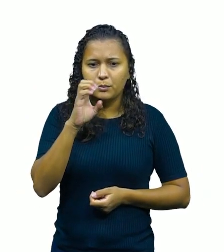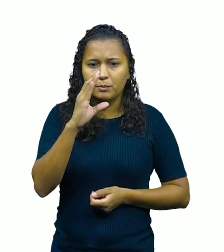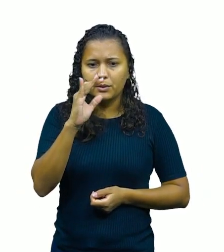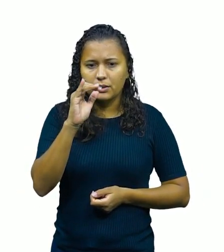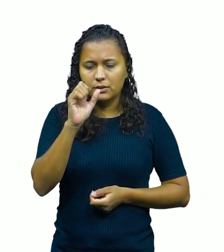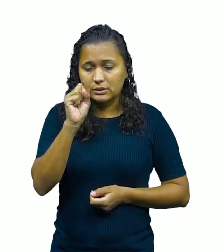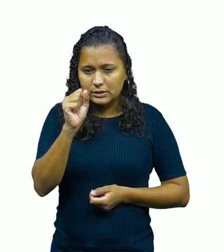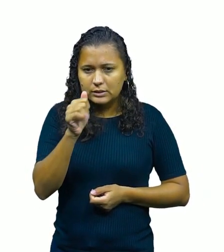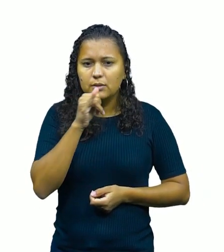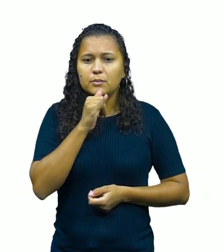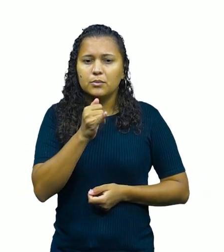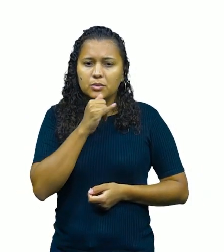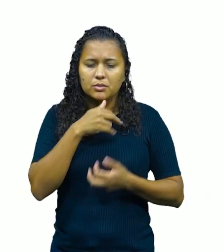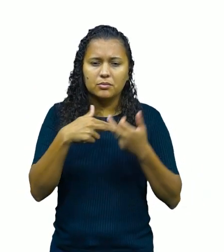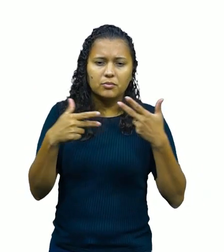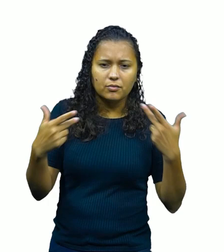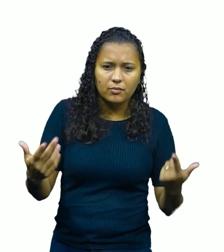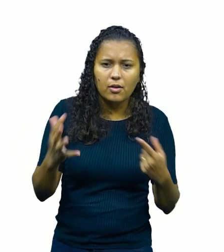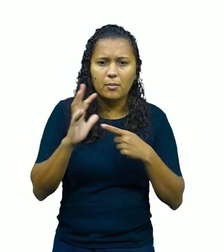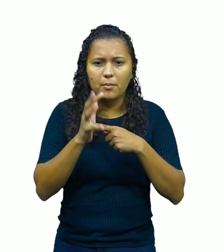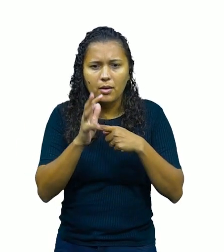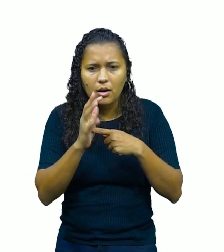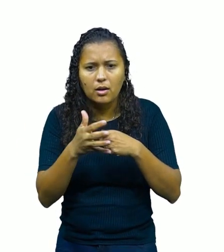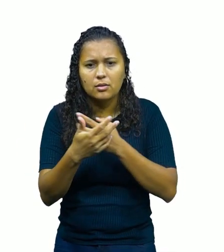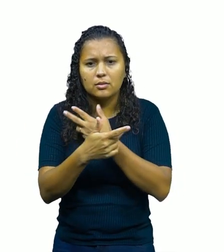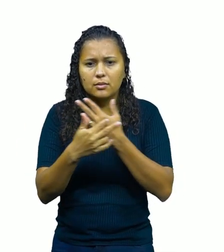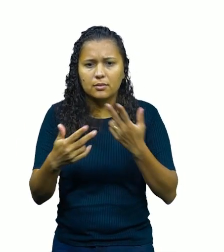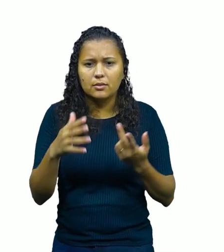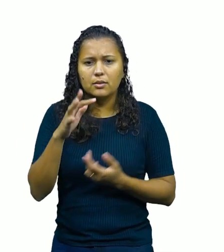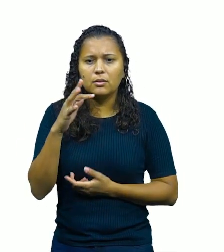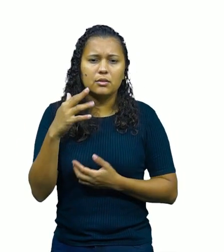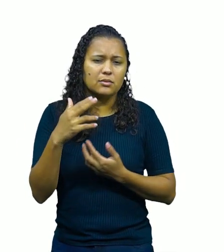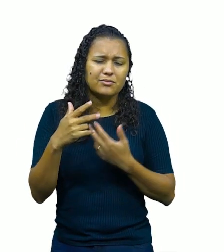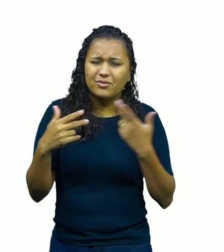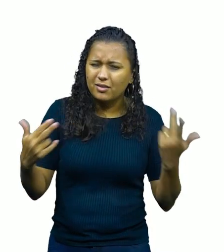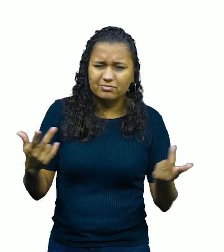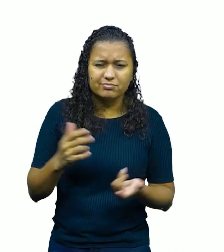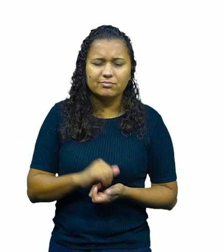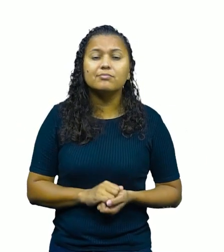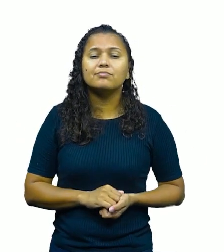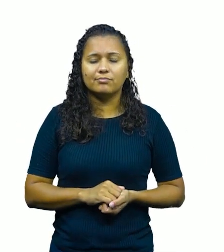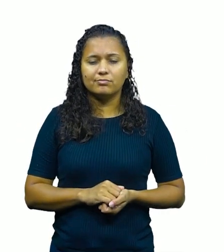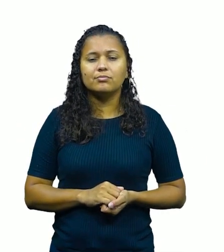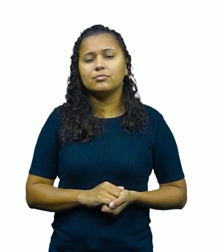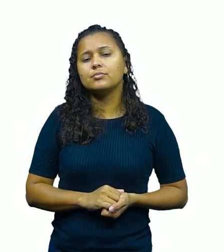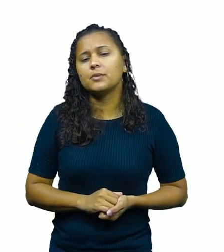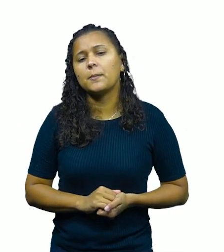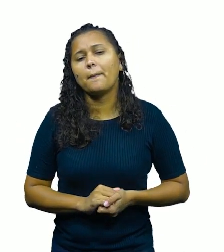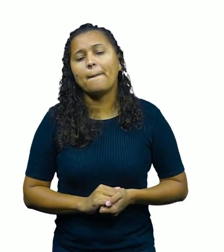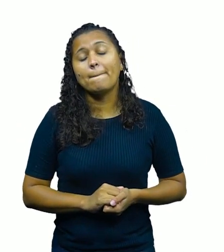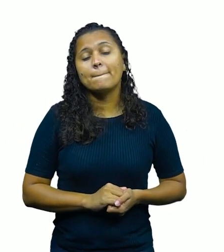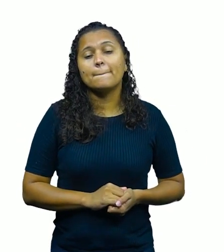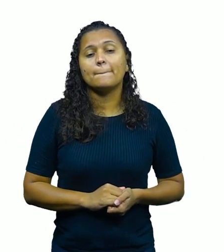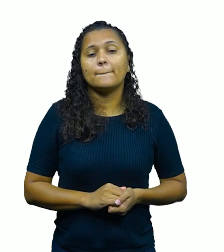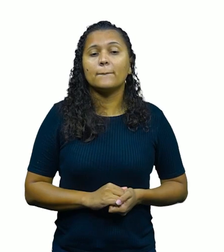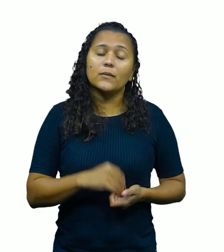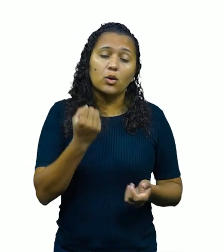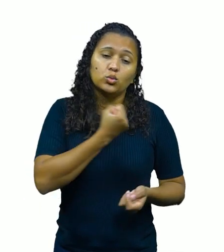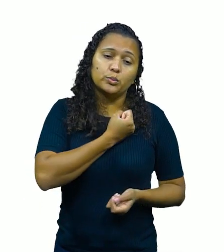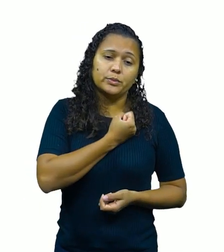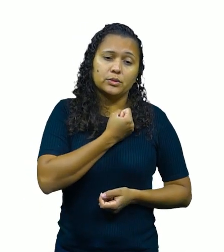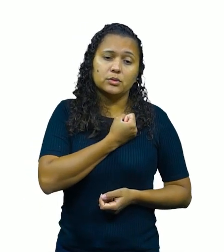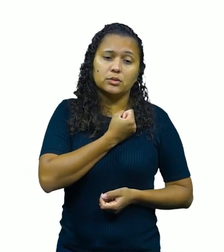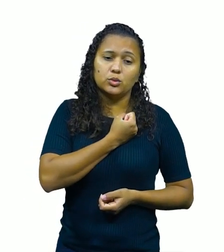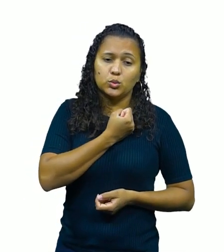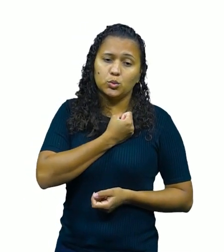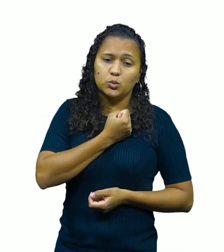6, também entra ali eixos de máquinas, fresadoras, retificadoras, certo?